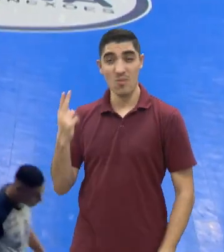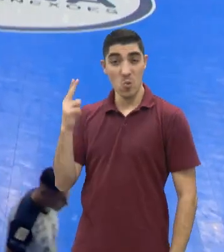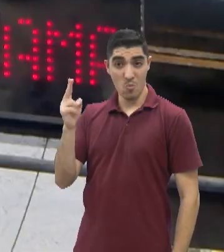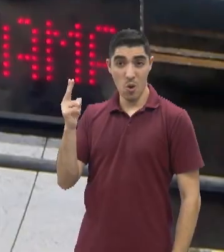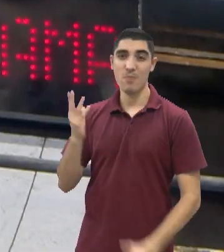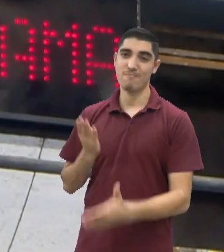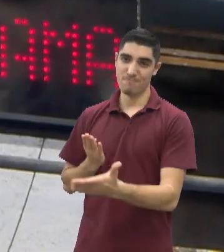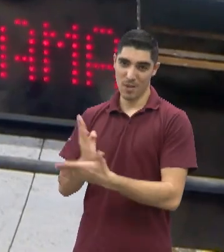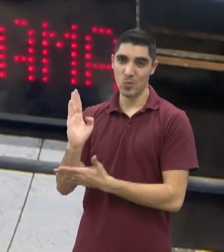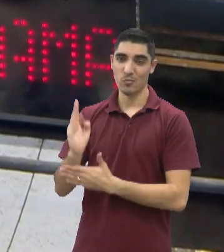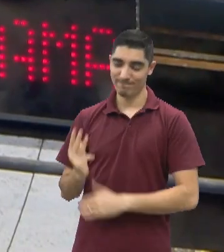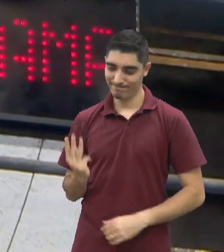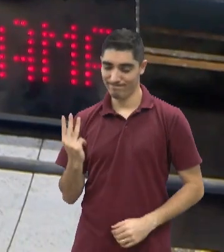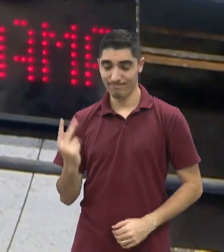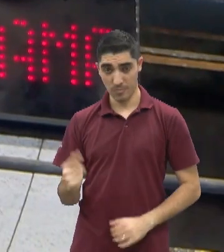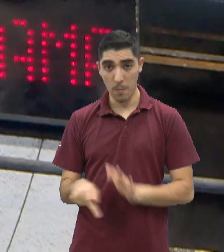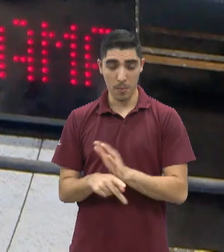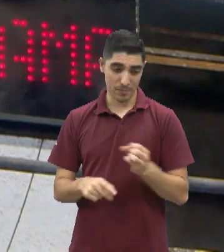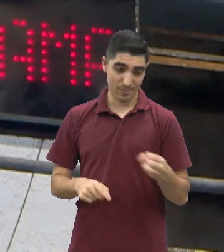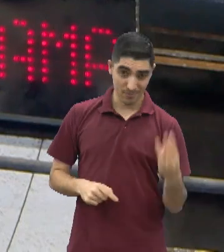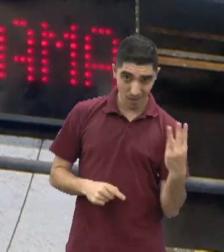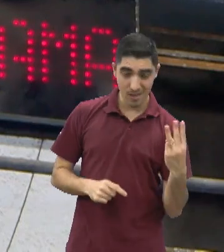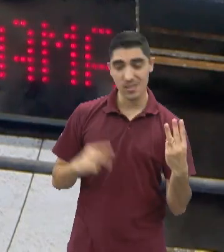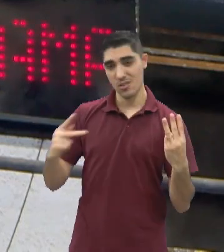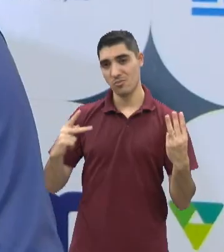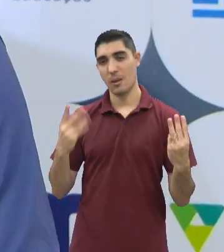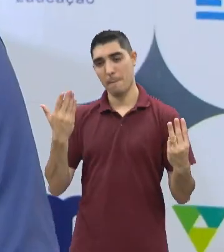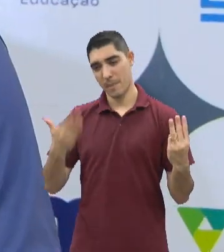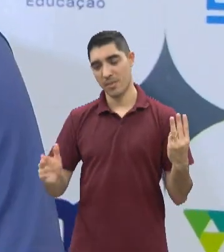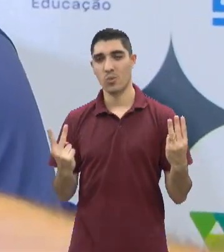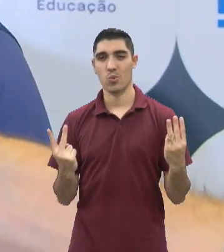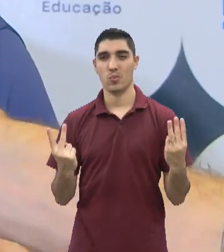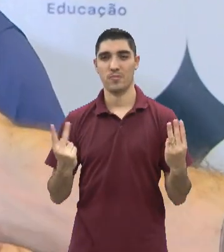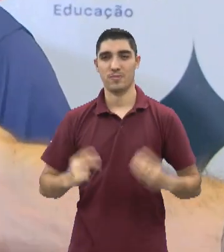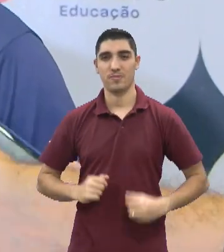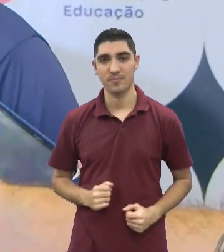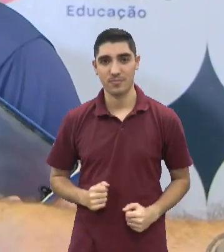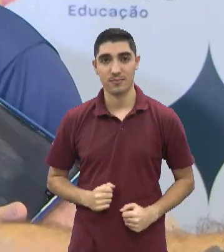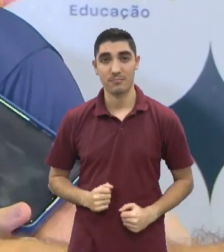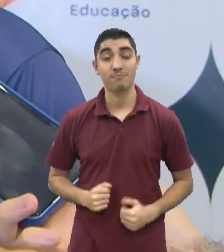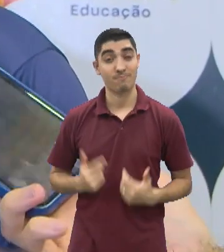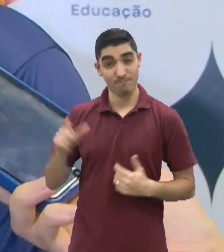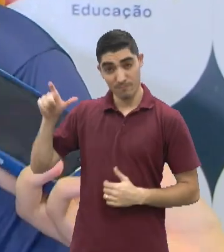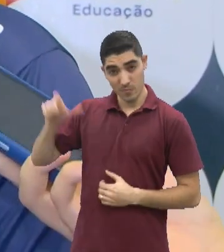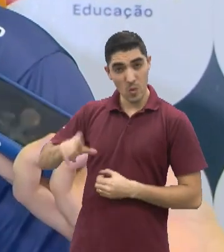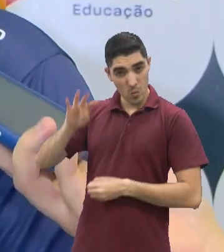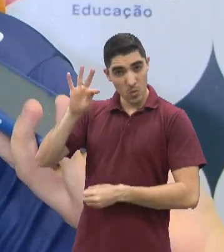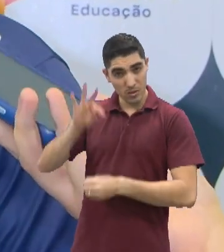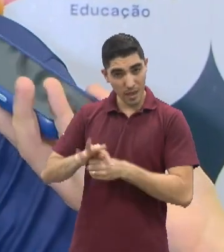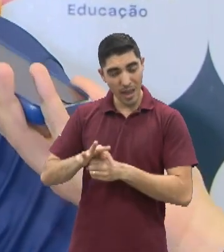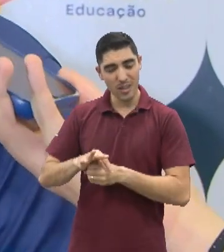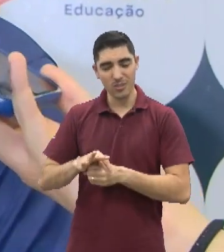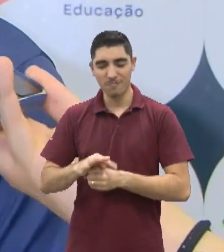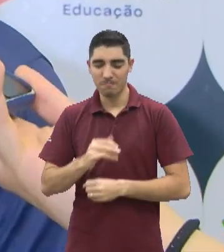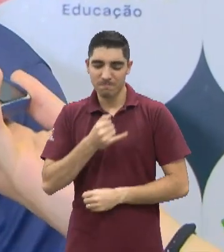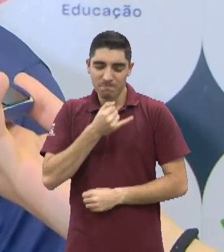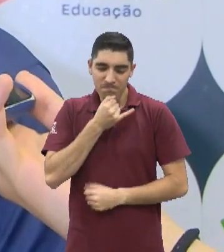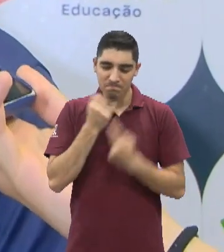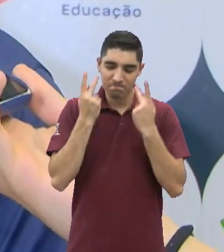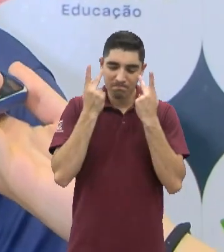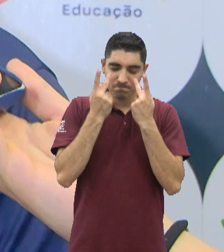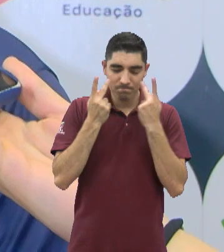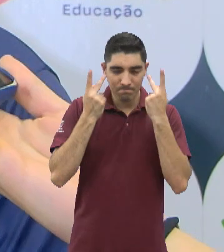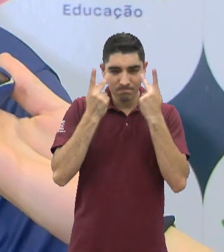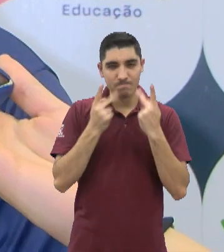classificado 3, São José eliminado 2. Muito emocionado, o técnico Gabriel Oliveira foi o único a